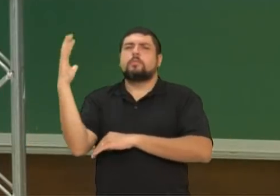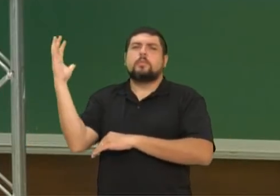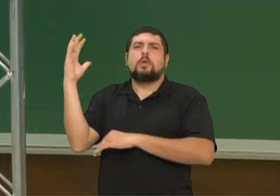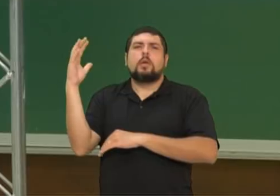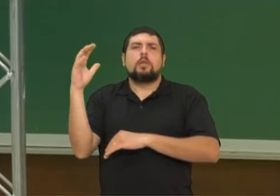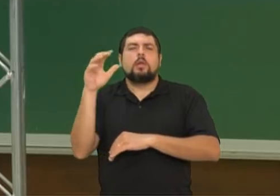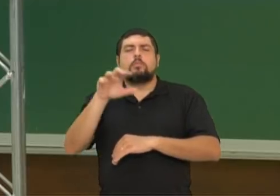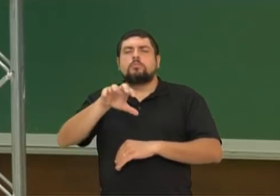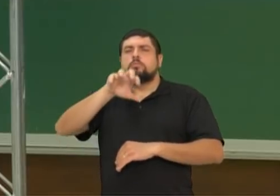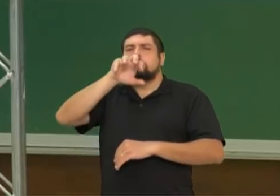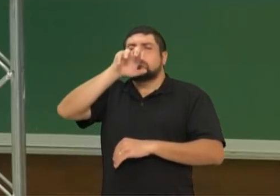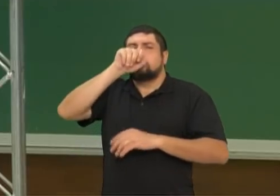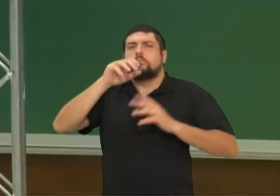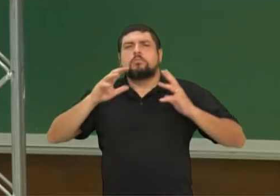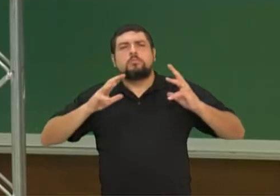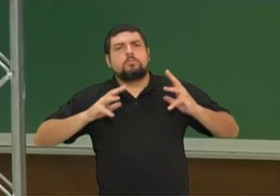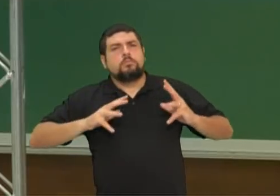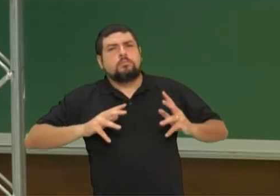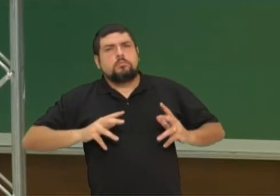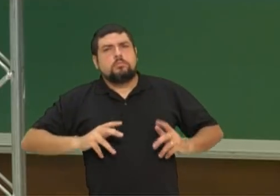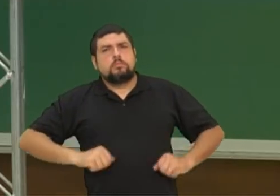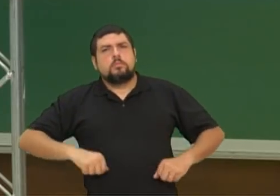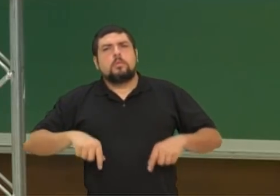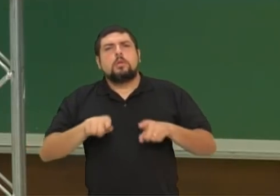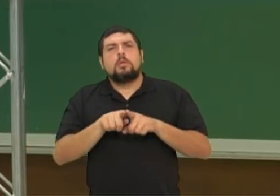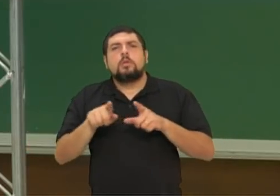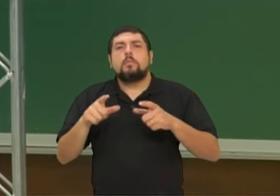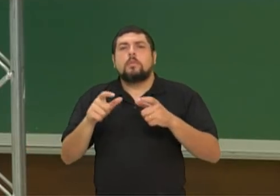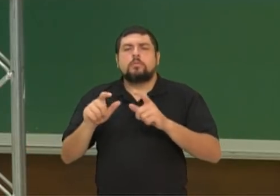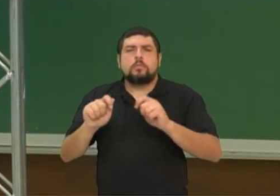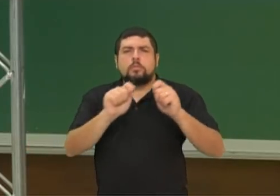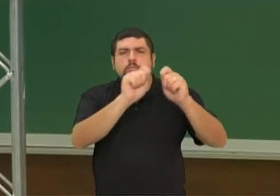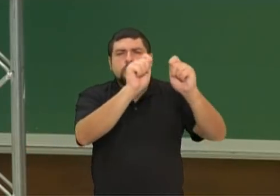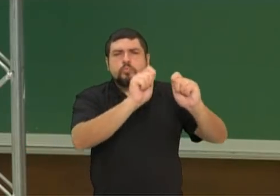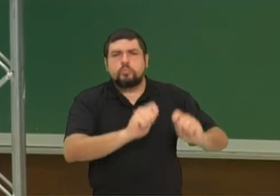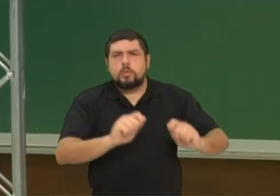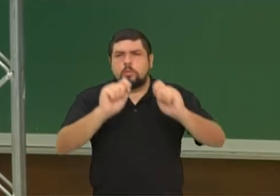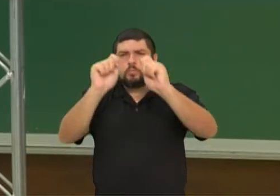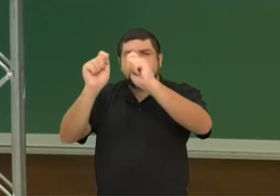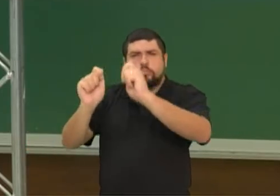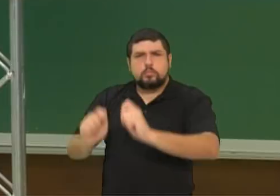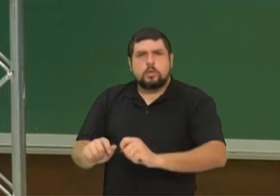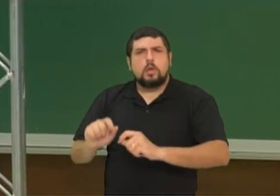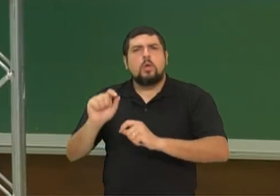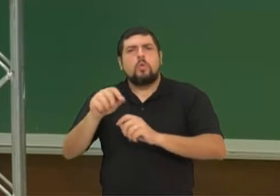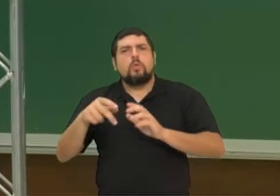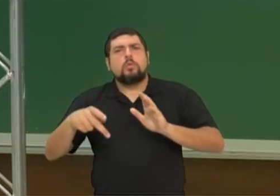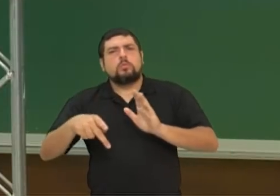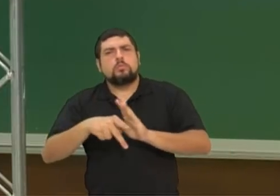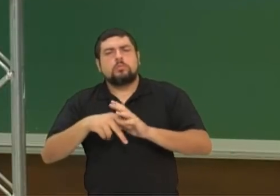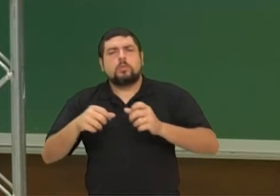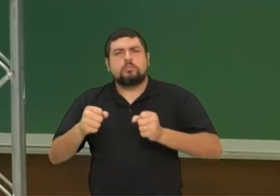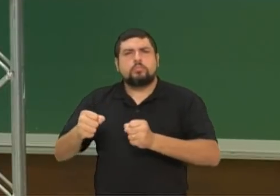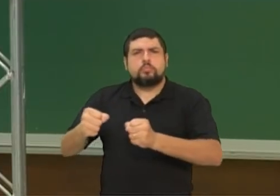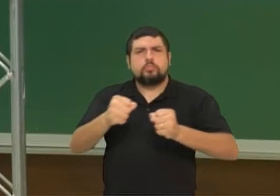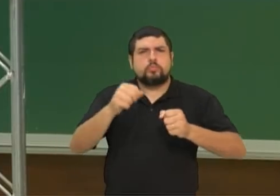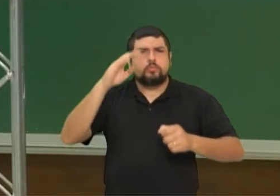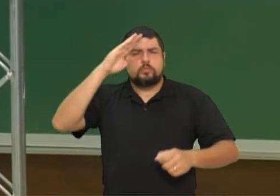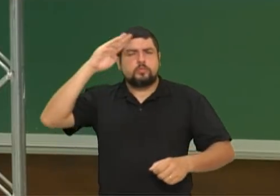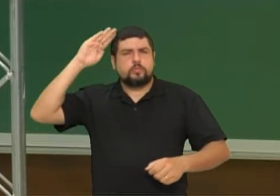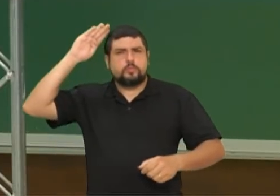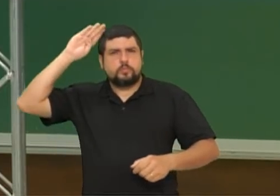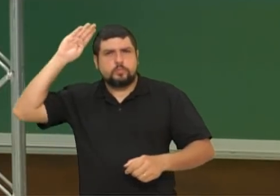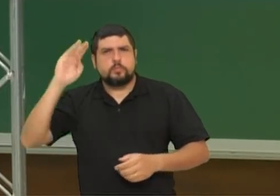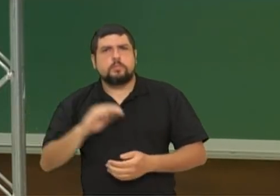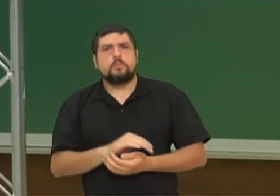e ver essas imagens bem bacanas que são as imagens dos orixás e das entidades de Umbanda também. Agora, lá